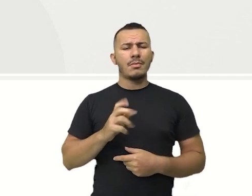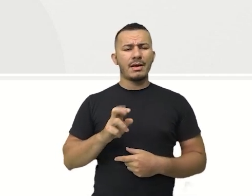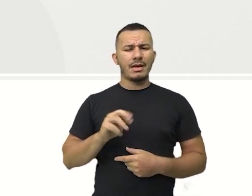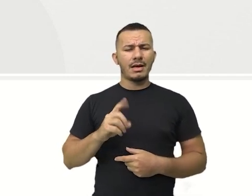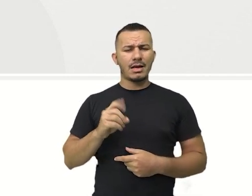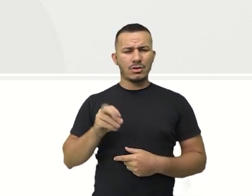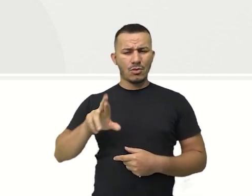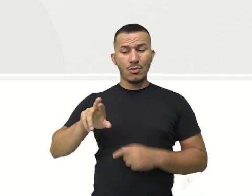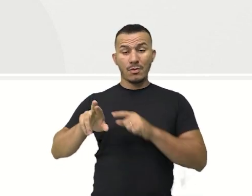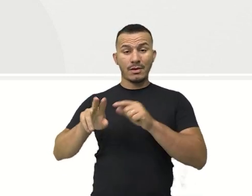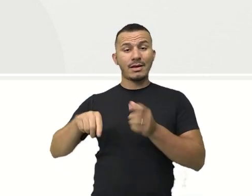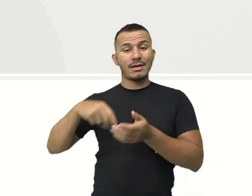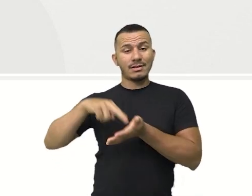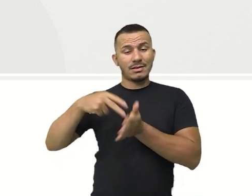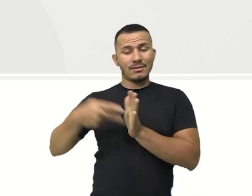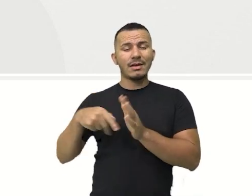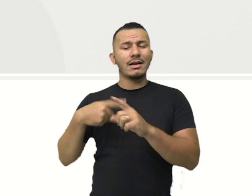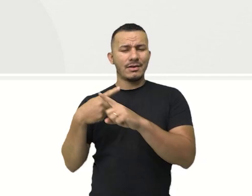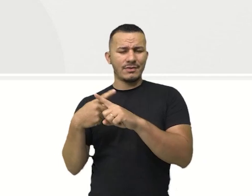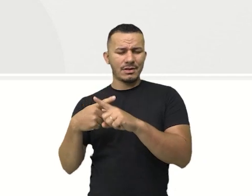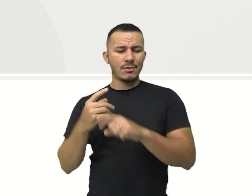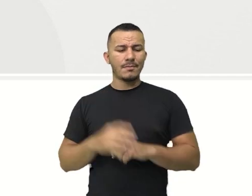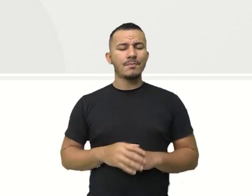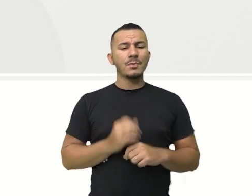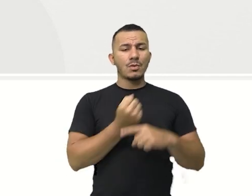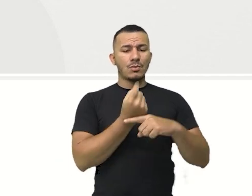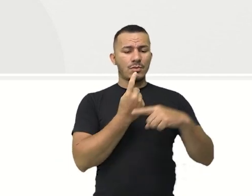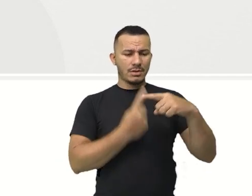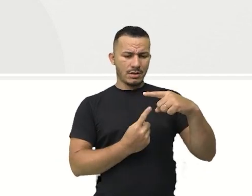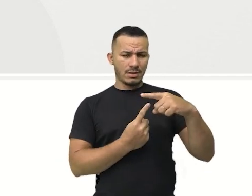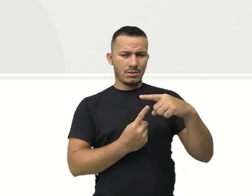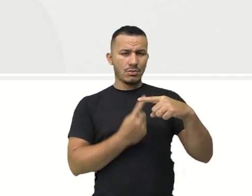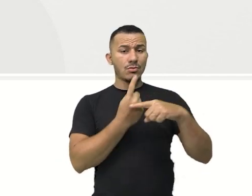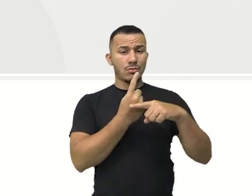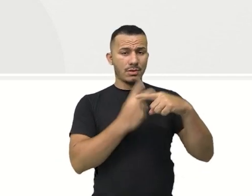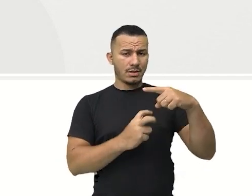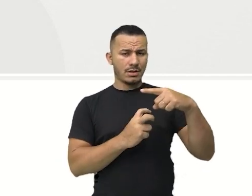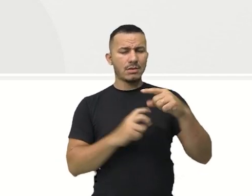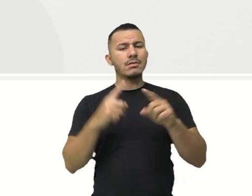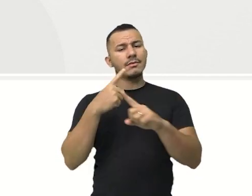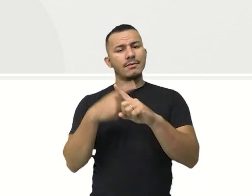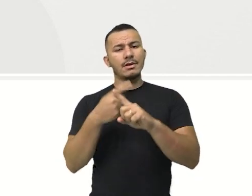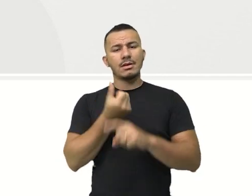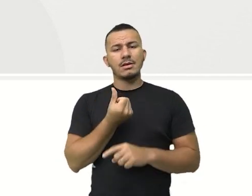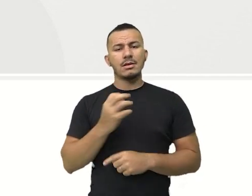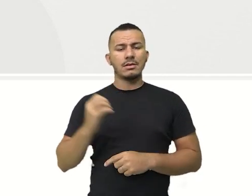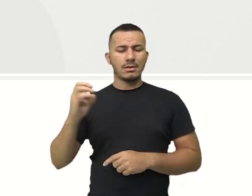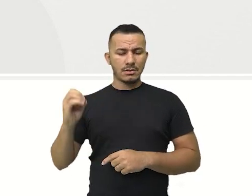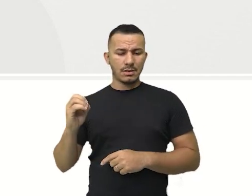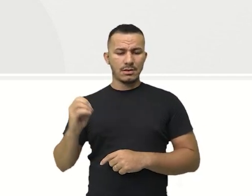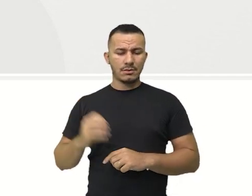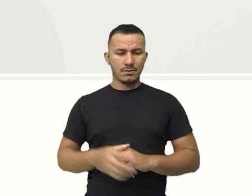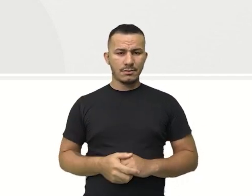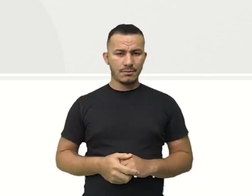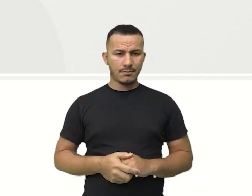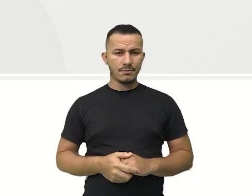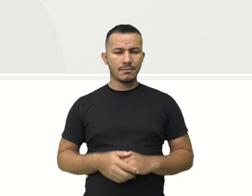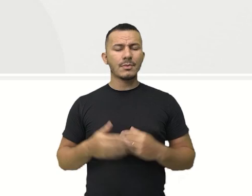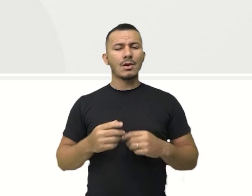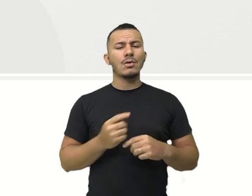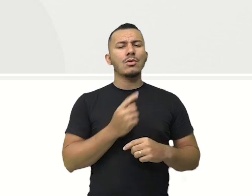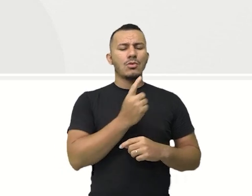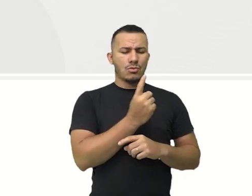vezes 600, pessoal. O professor falou para você, ó, diante disso, a gente multiplica